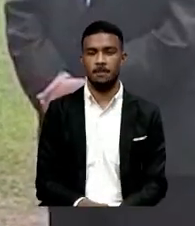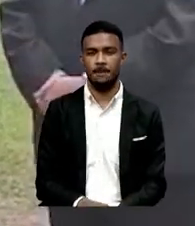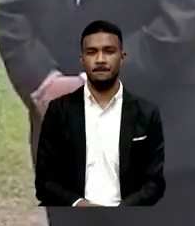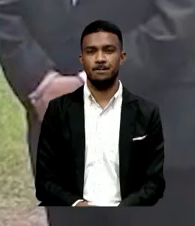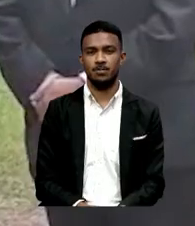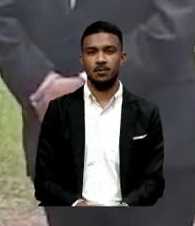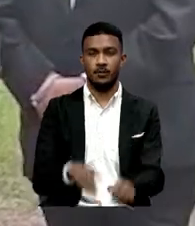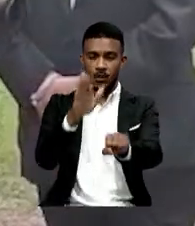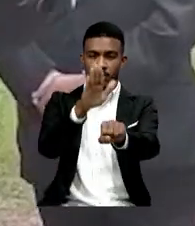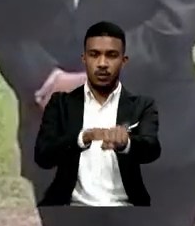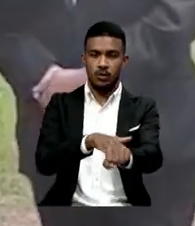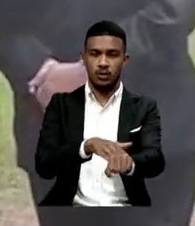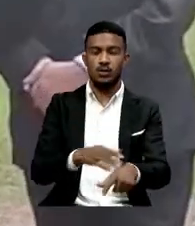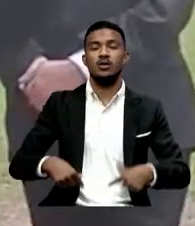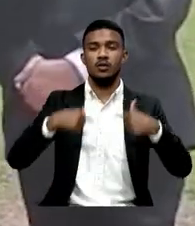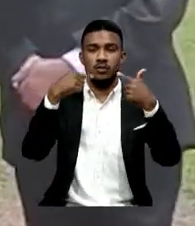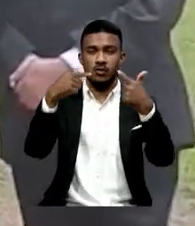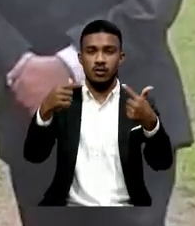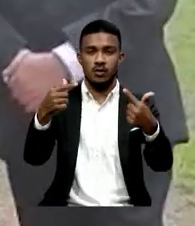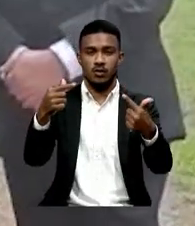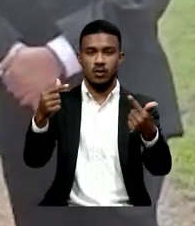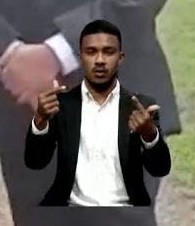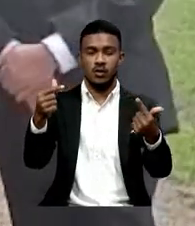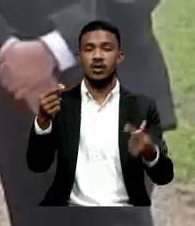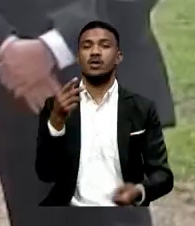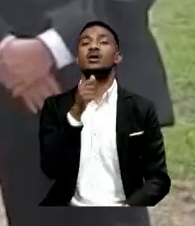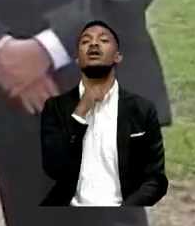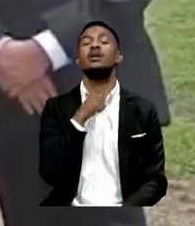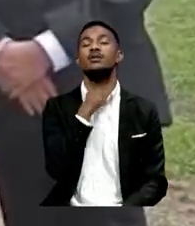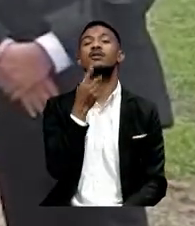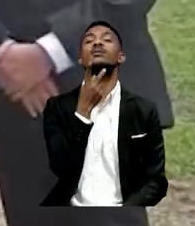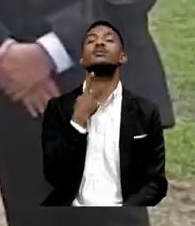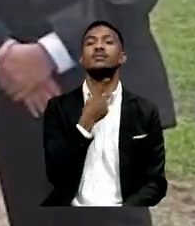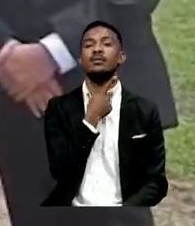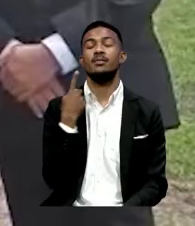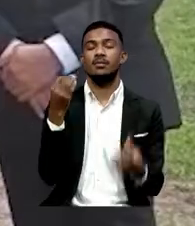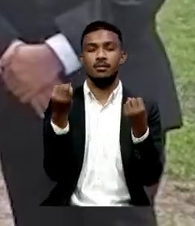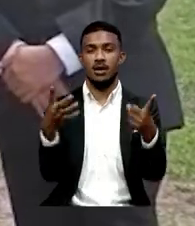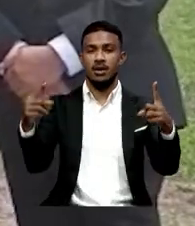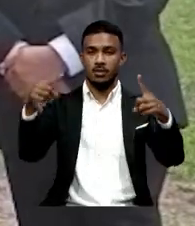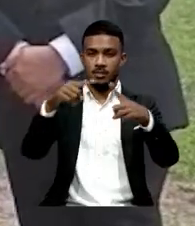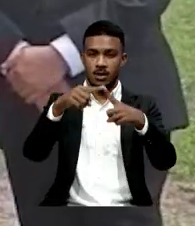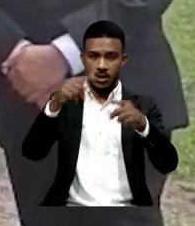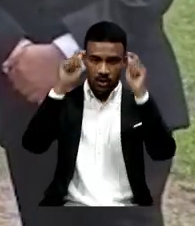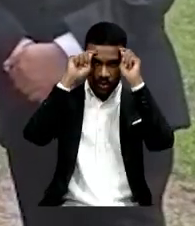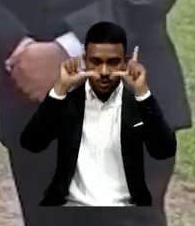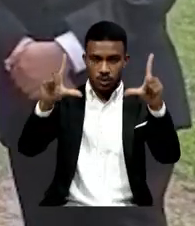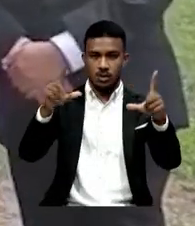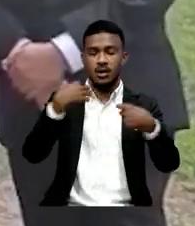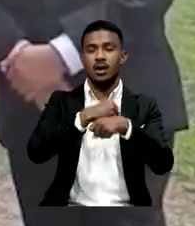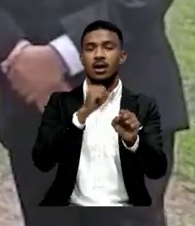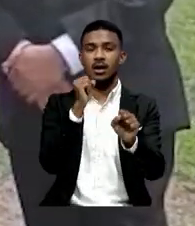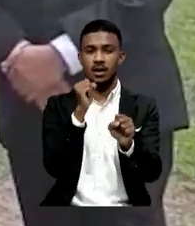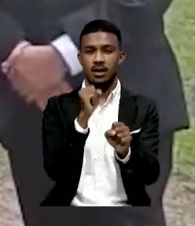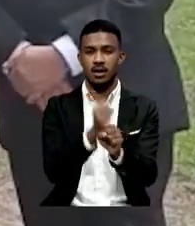Haruka, Amos Barak, Padres Barak, Missionários Barak, Batimor, Maca, Haritia